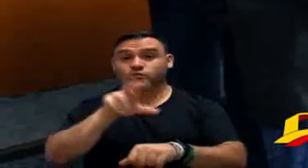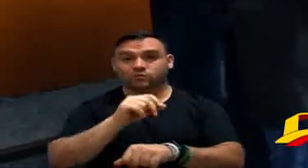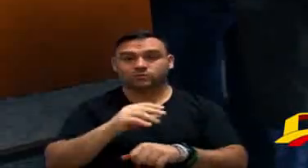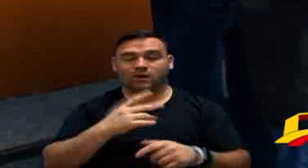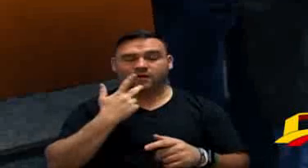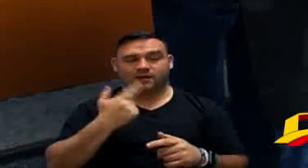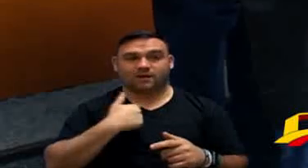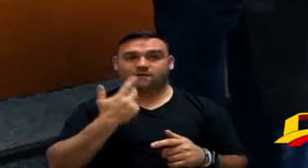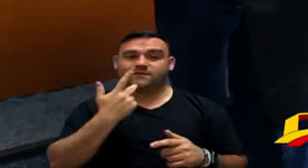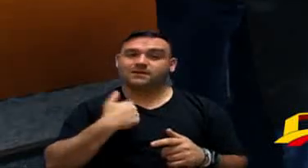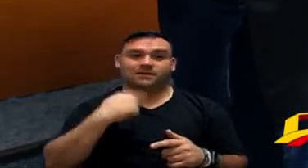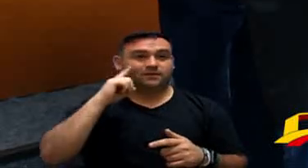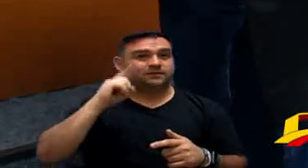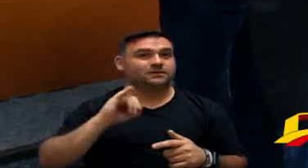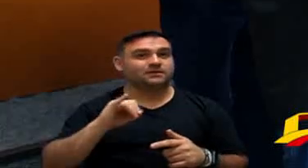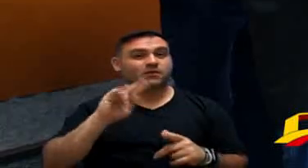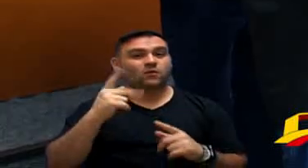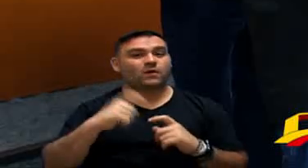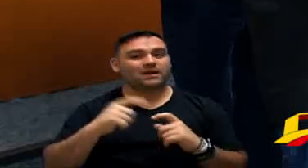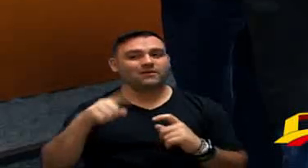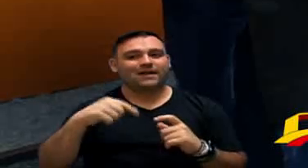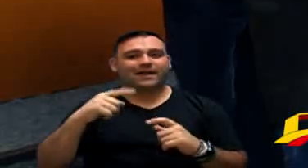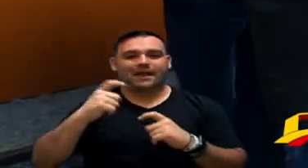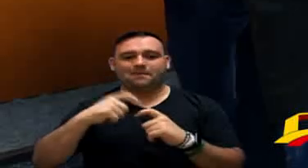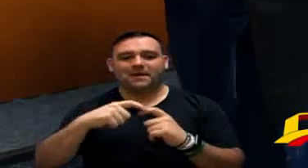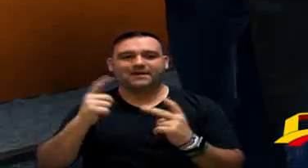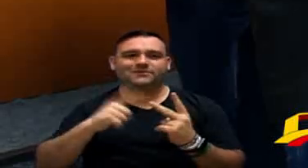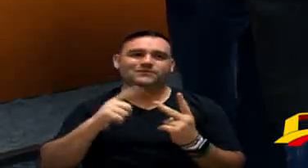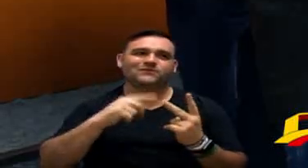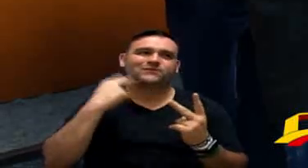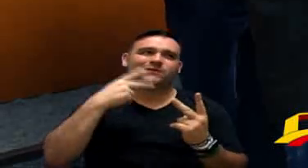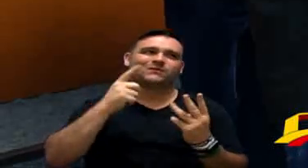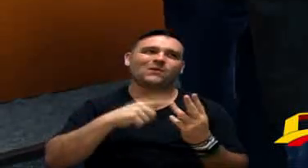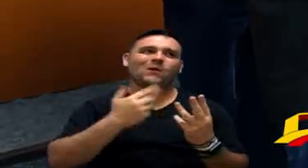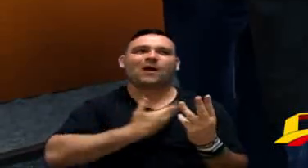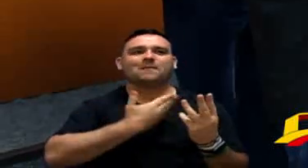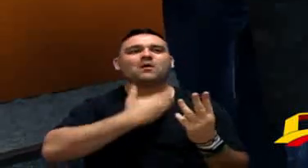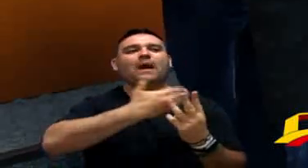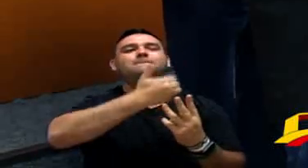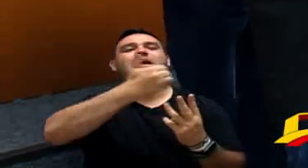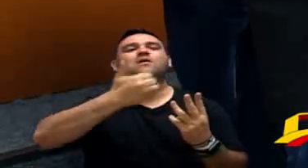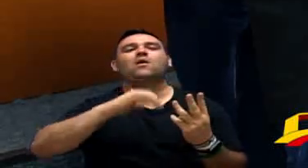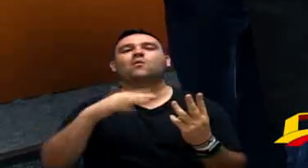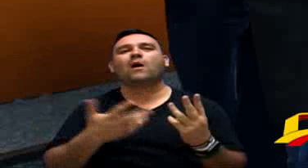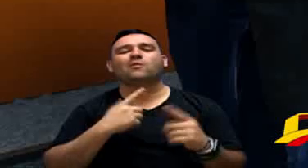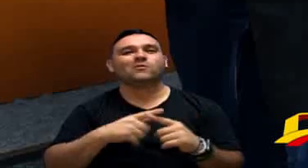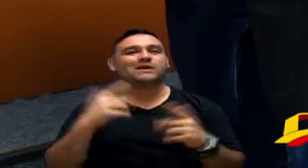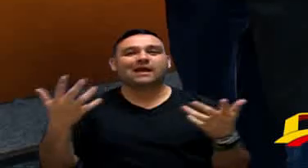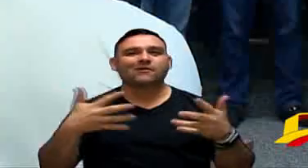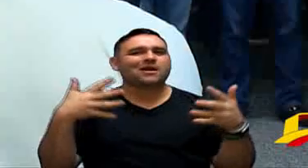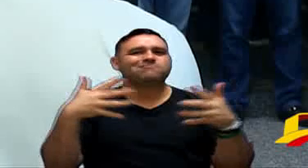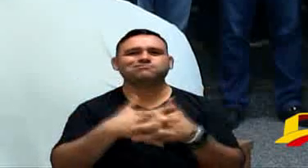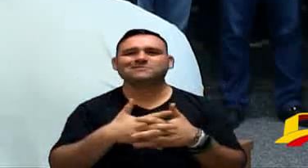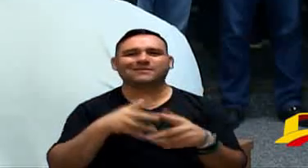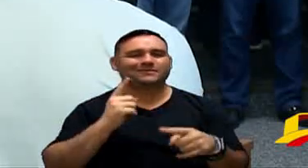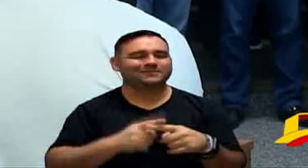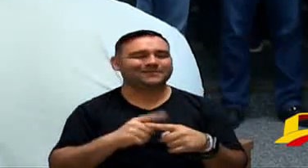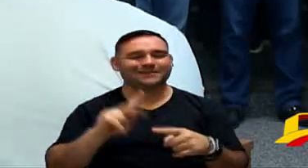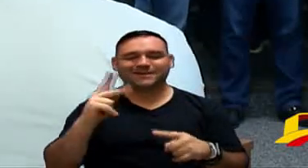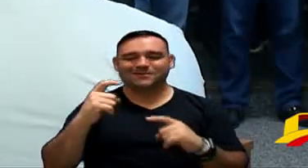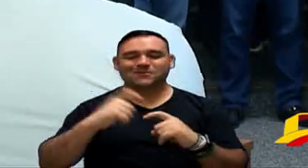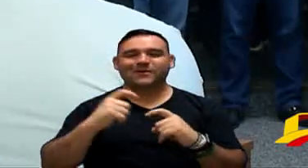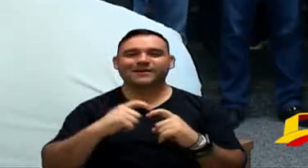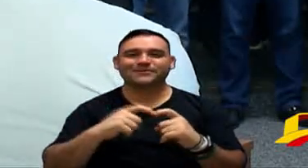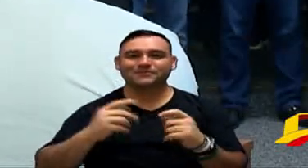que eu não sei se o Hélio é melhor Vereador ou melhor médico ou melhor amigo porque agora confundiu tudo porque o Hélio é um